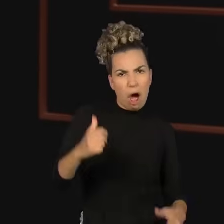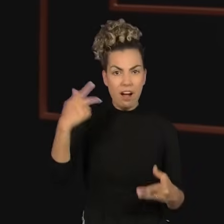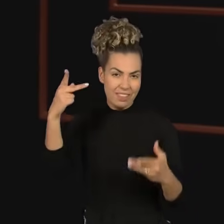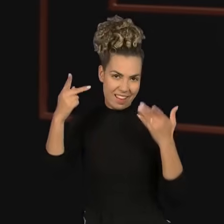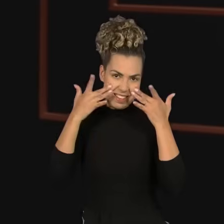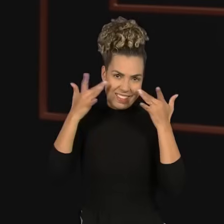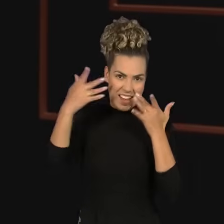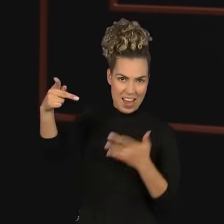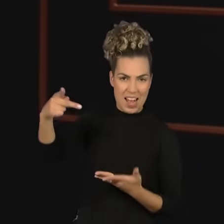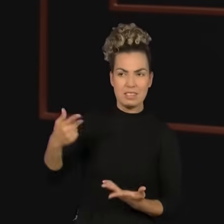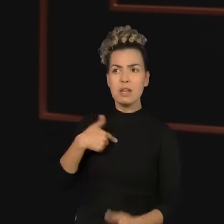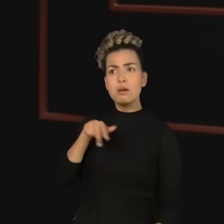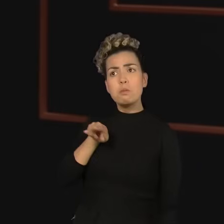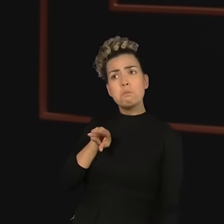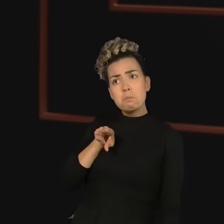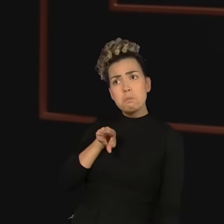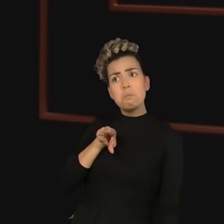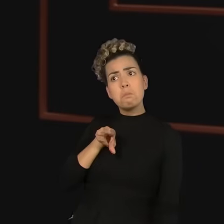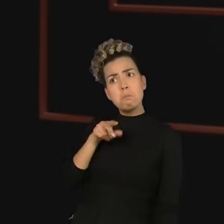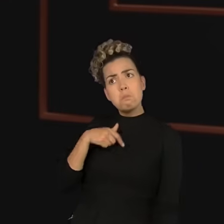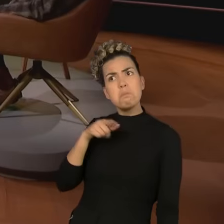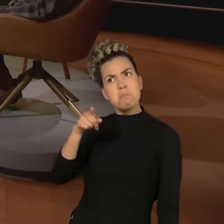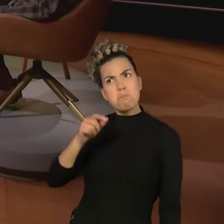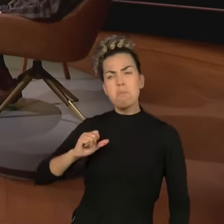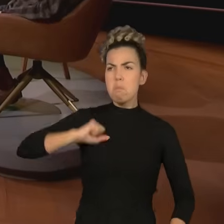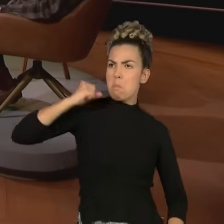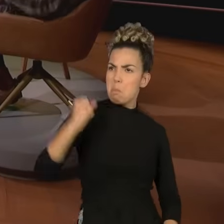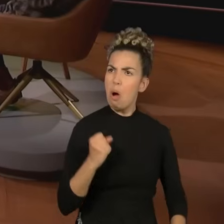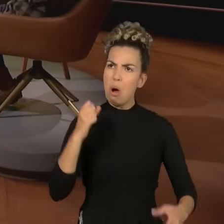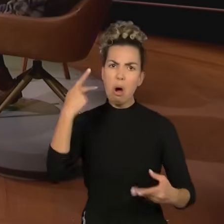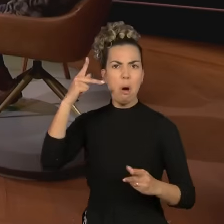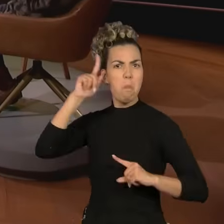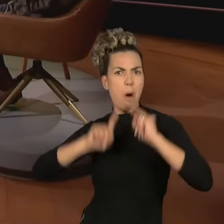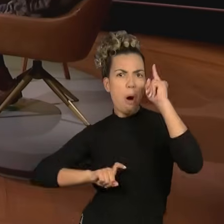sei com quem eu vou fazer essa peça, com certeza. Com a Marisa.